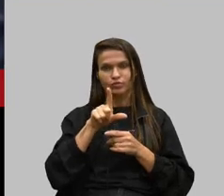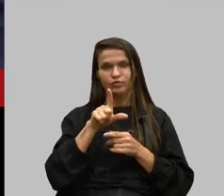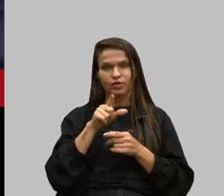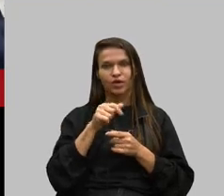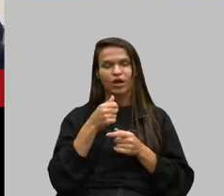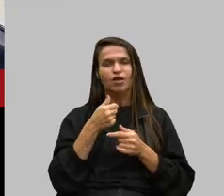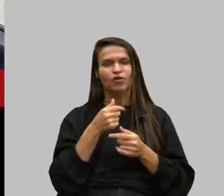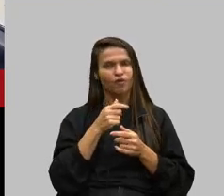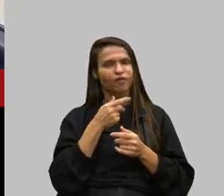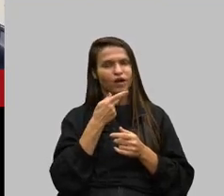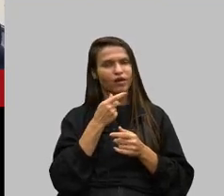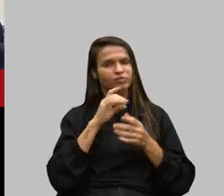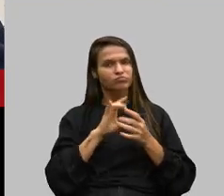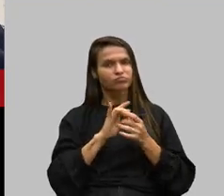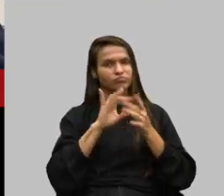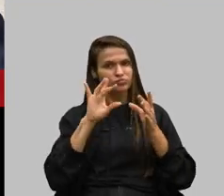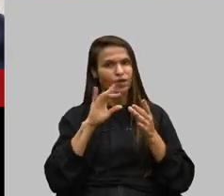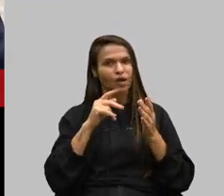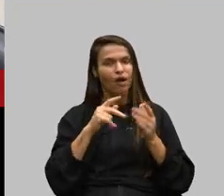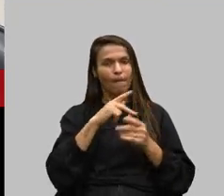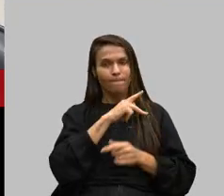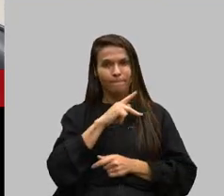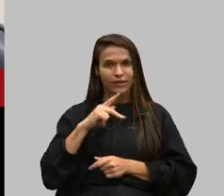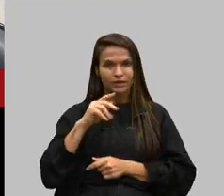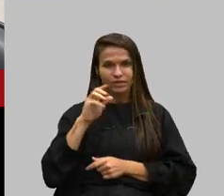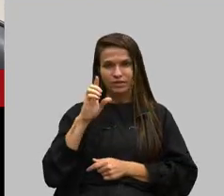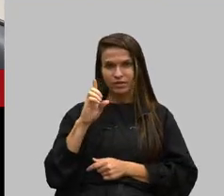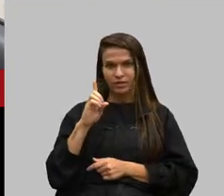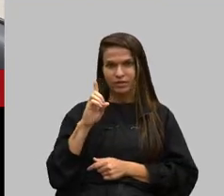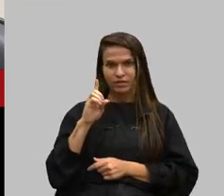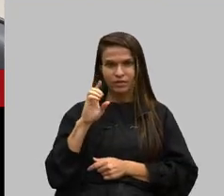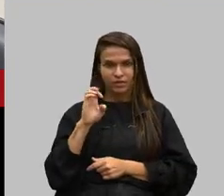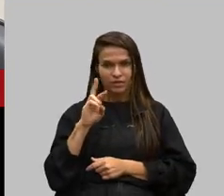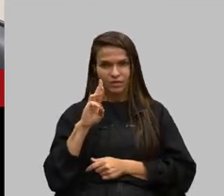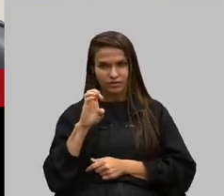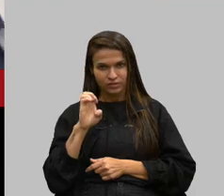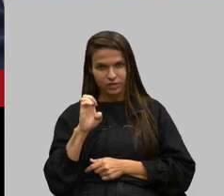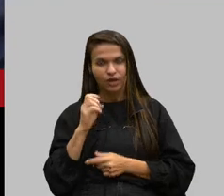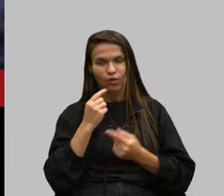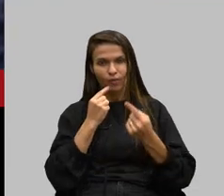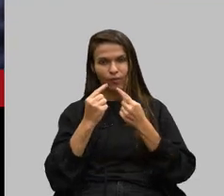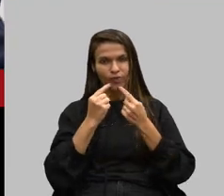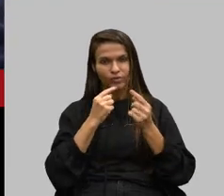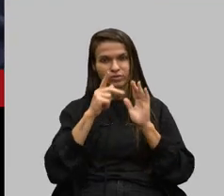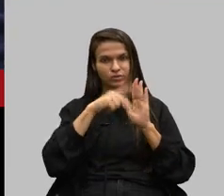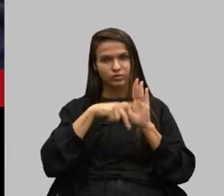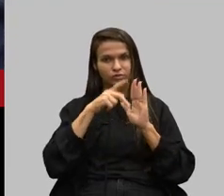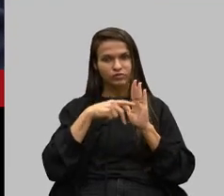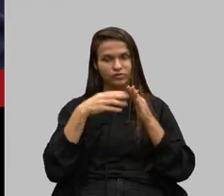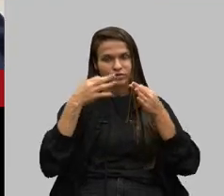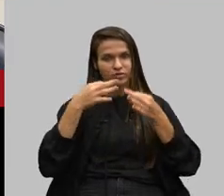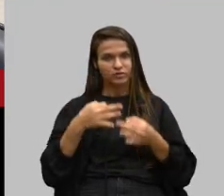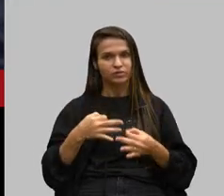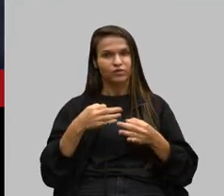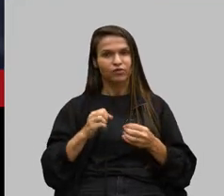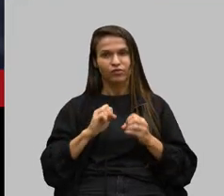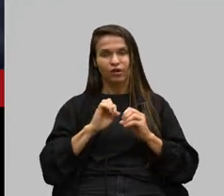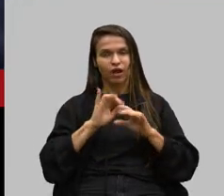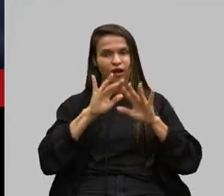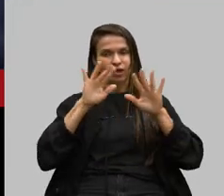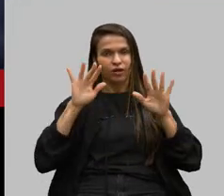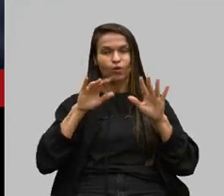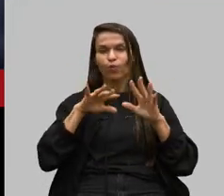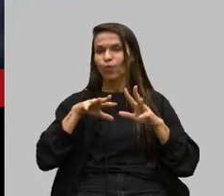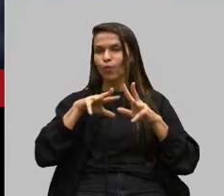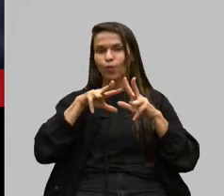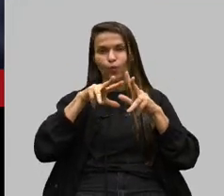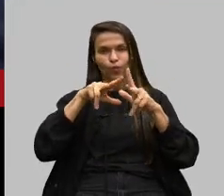verde ao presidente do do do ipseng André para que ele começasse as conversas com relação a esse projeto de forma Franca aberta transparente com todos os